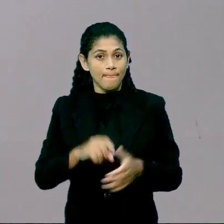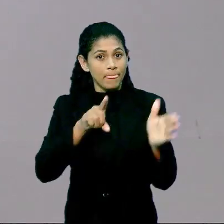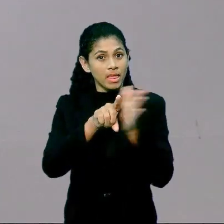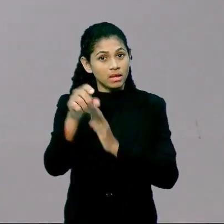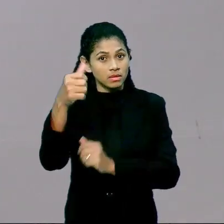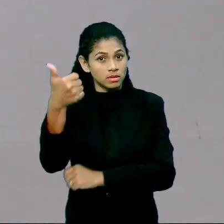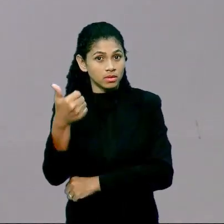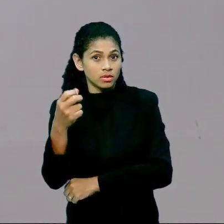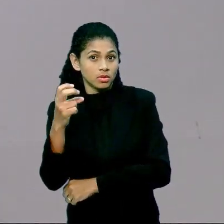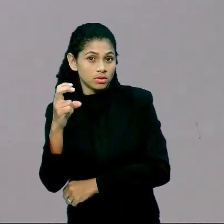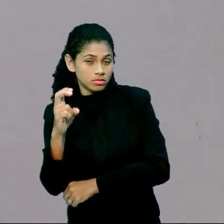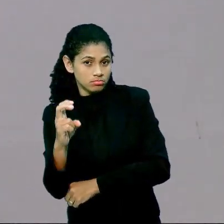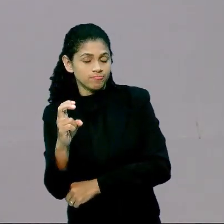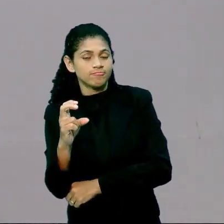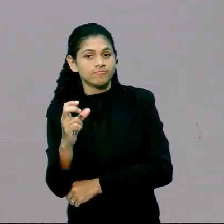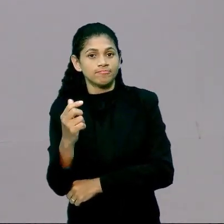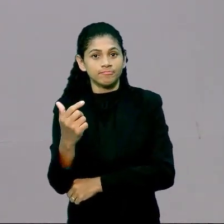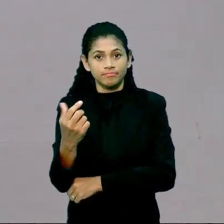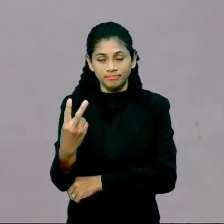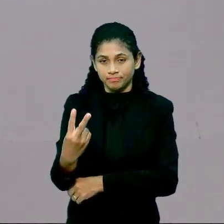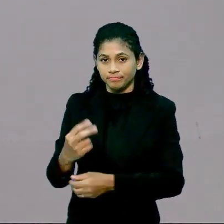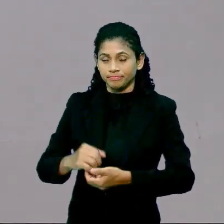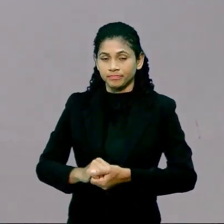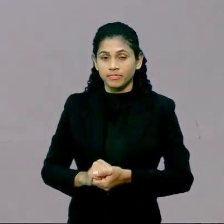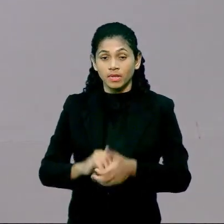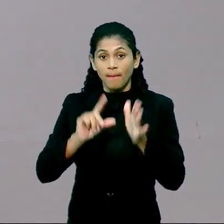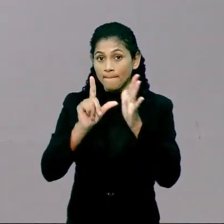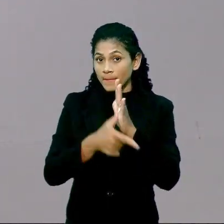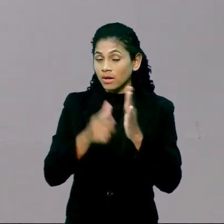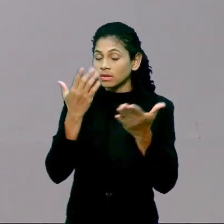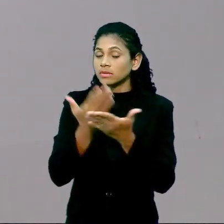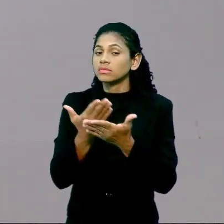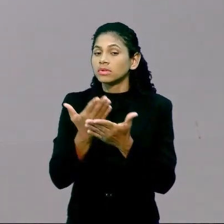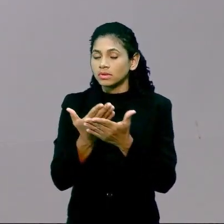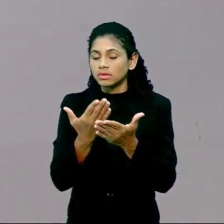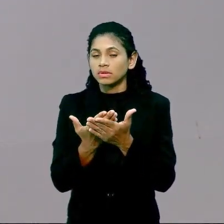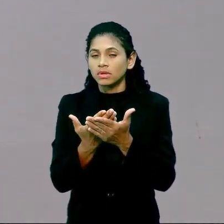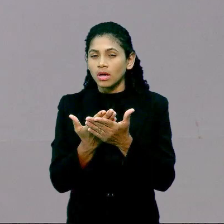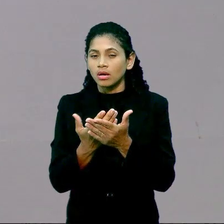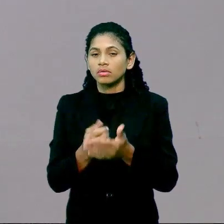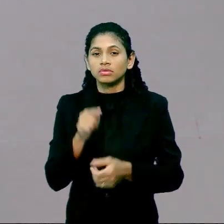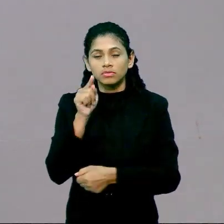vão mentalizar, vão pensar, vão estudar quando for numa próxima aula, porque vai ter mais conteúdo de